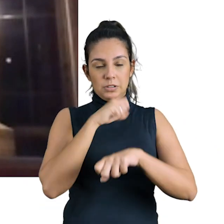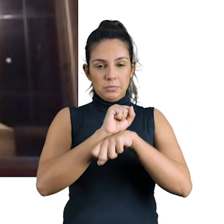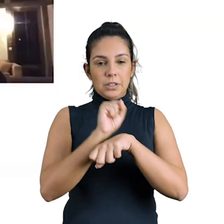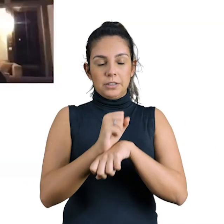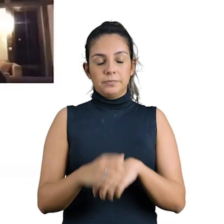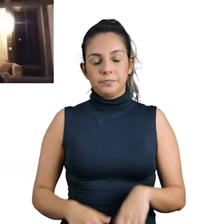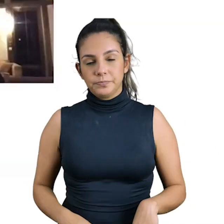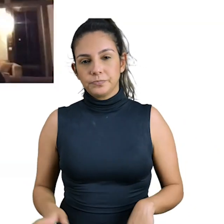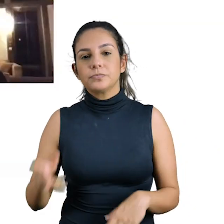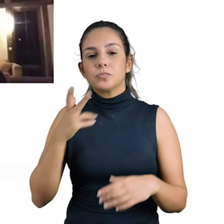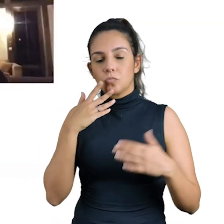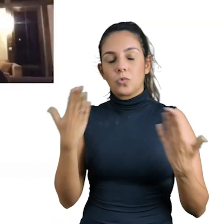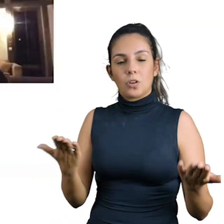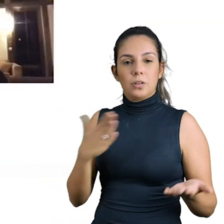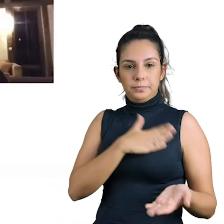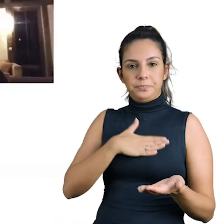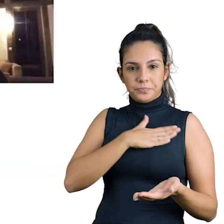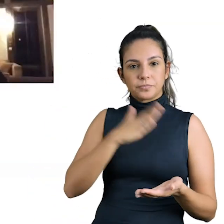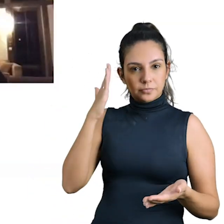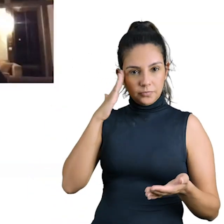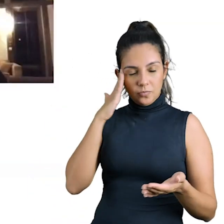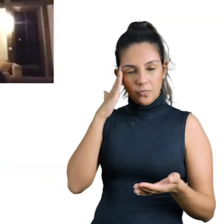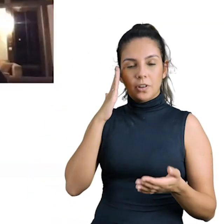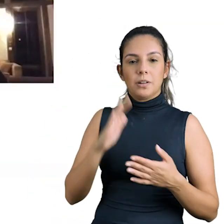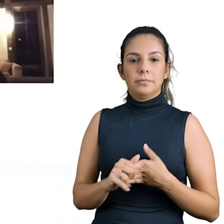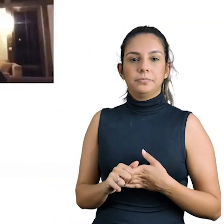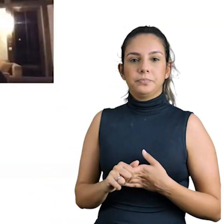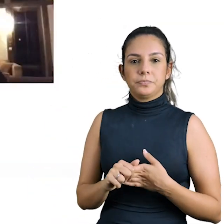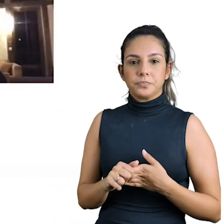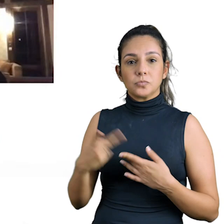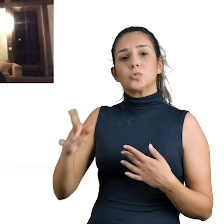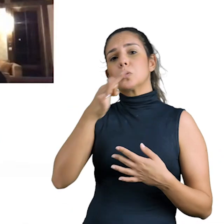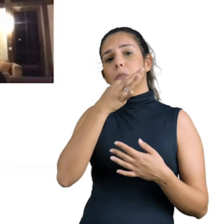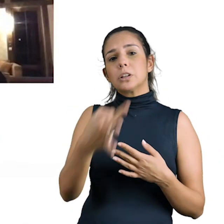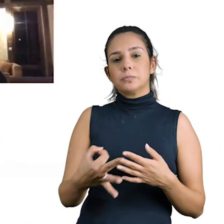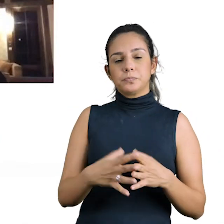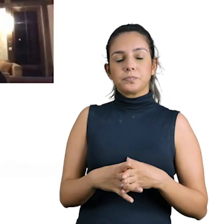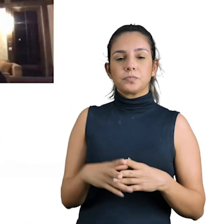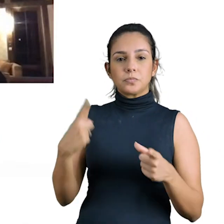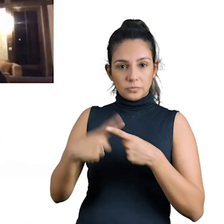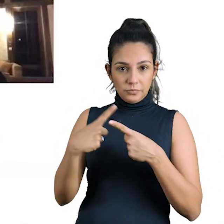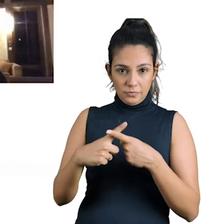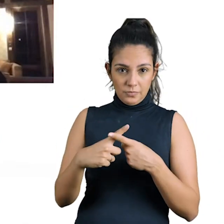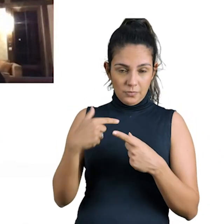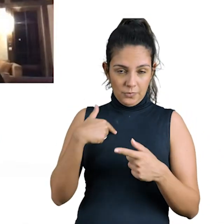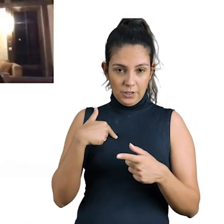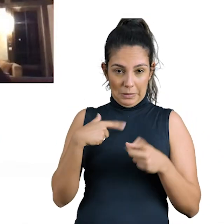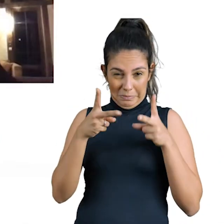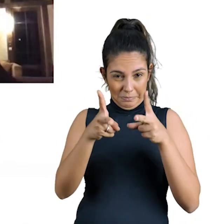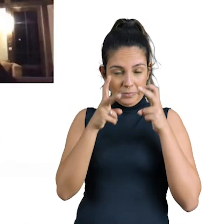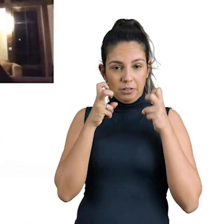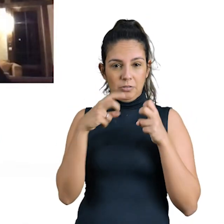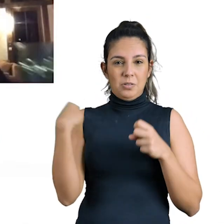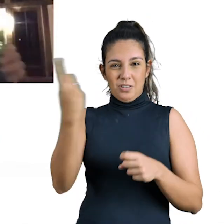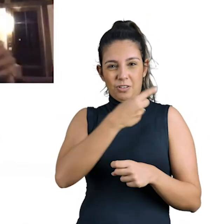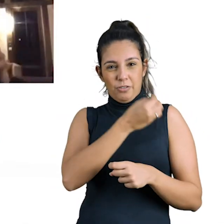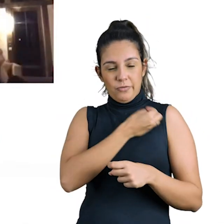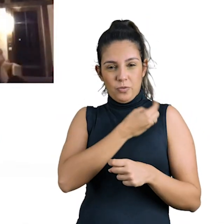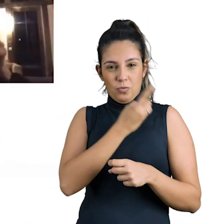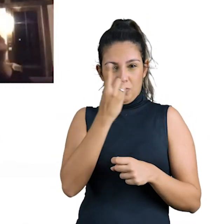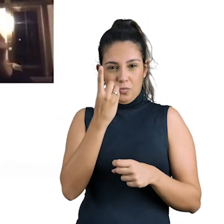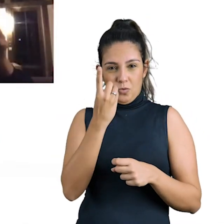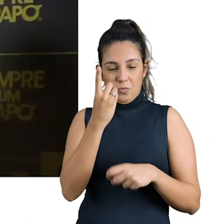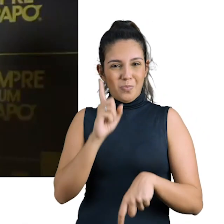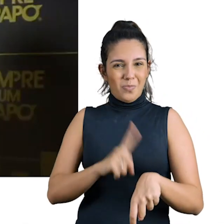não é, Afonso? Pois é, isso eu gostaria de saber um pouquinho a sua opinião, porque a minha impressão é que nós vivemos